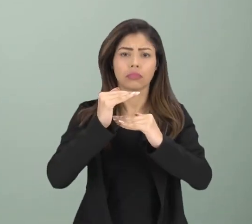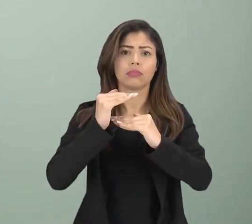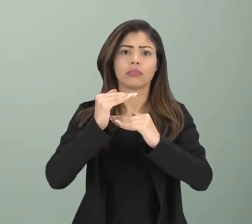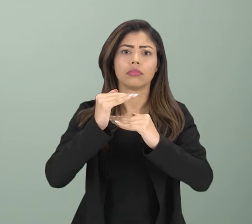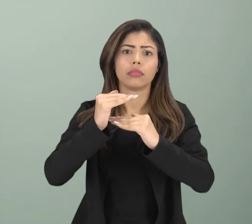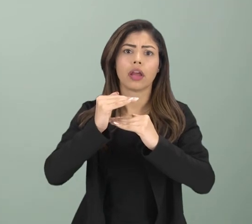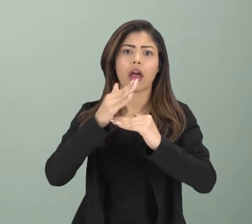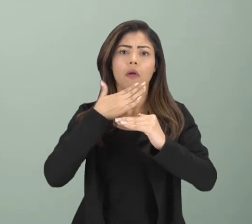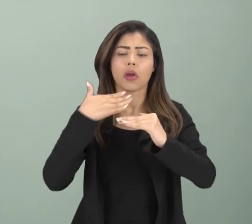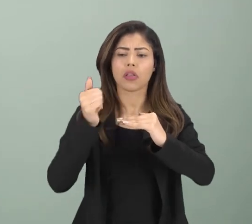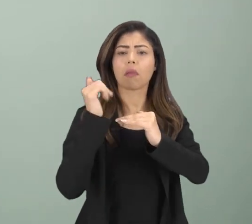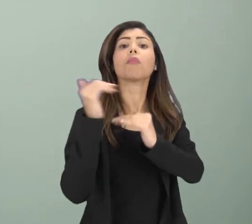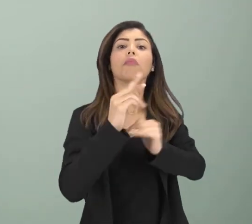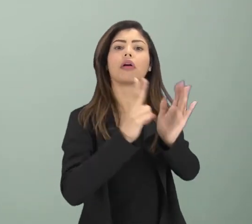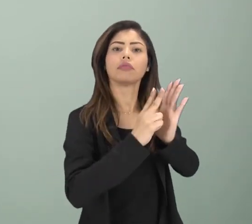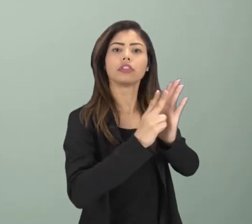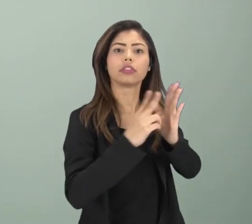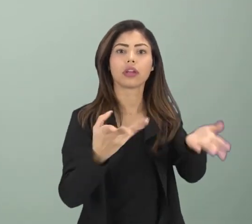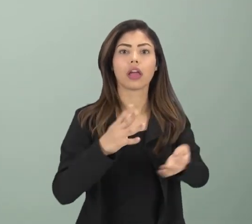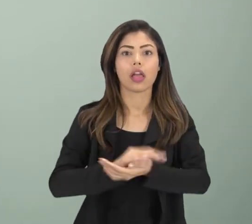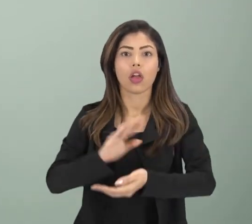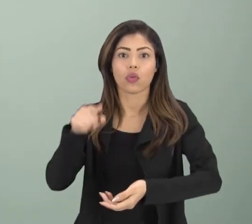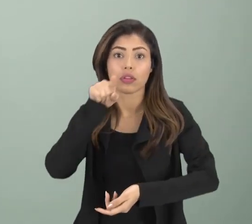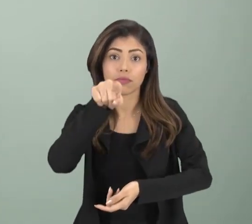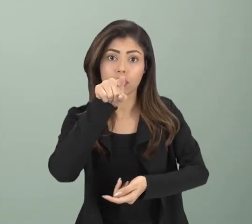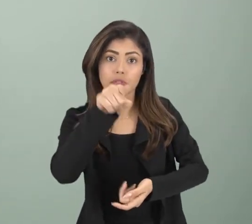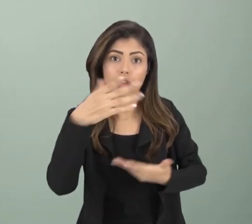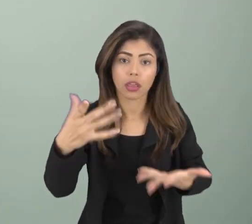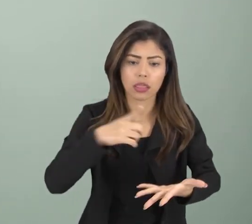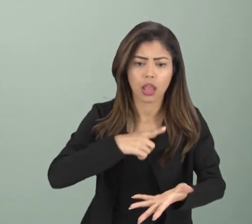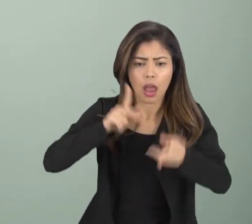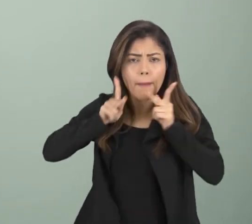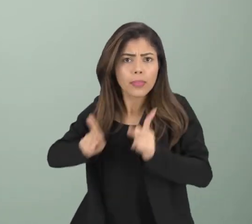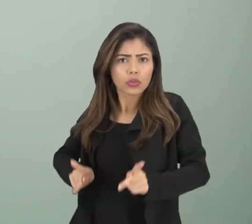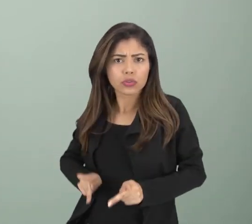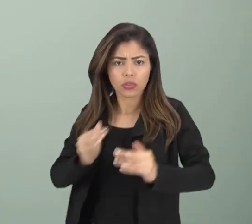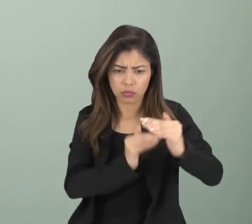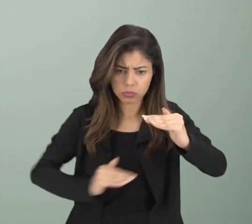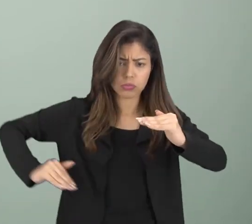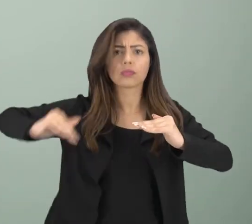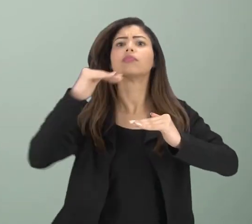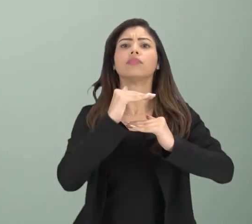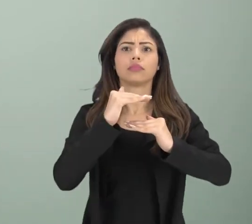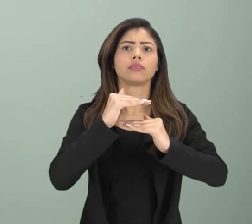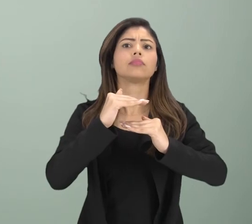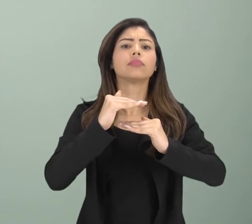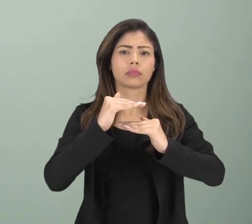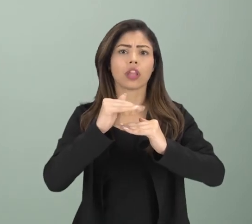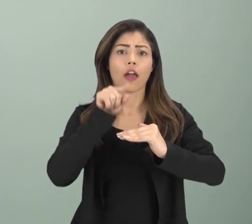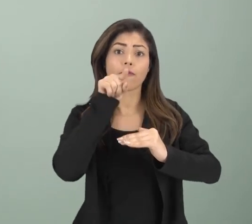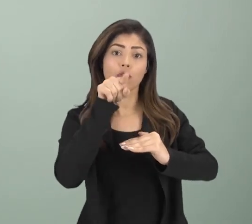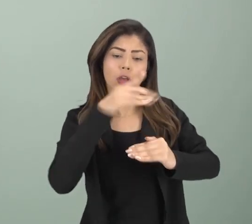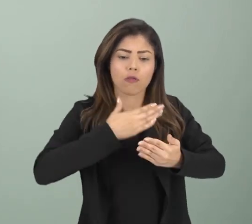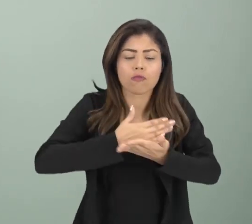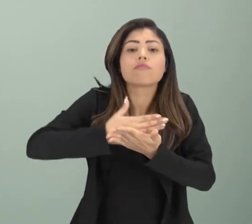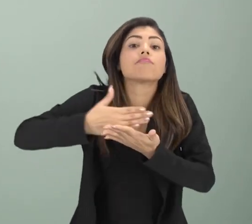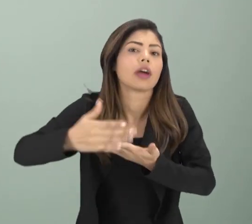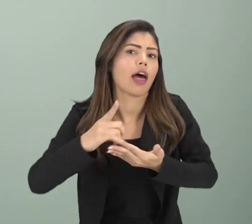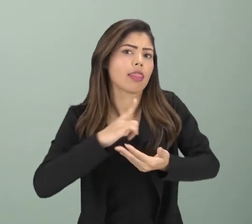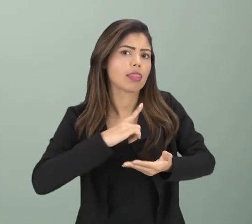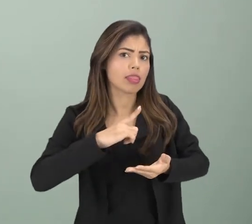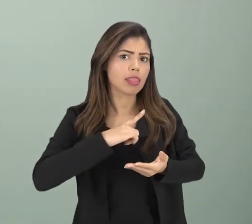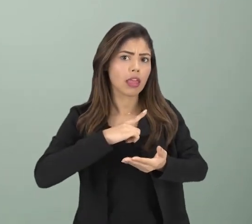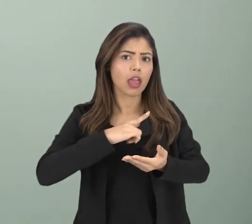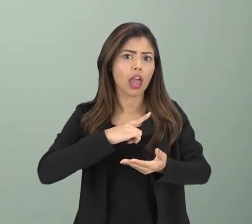de superioridade. Quando você tem essa postura de superioridade, você começa a ter